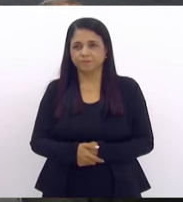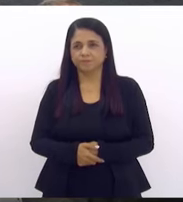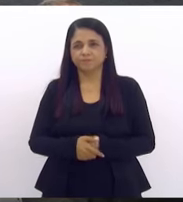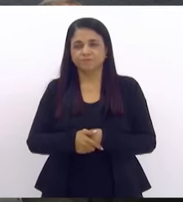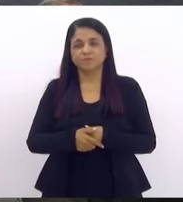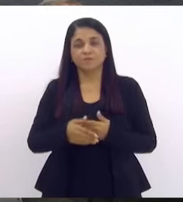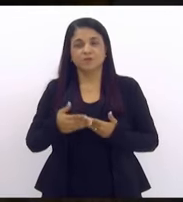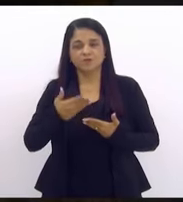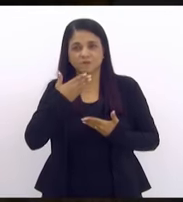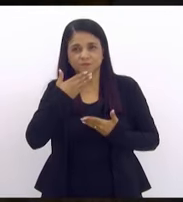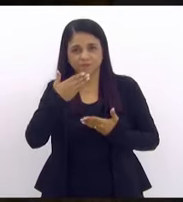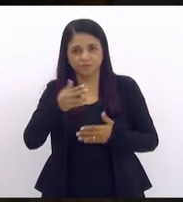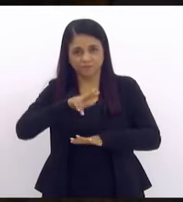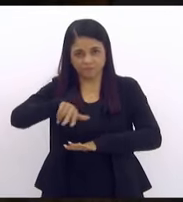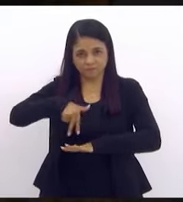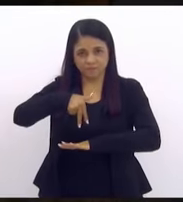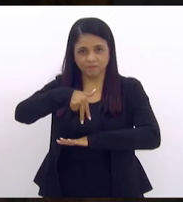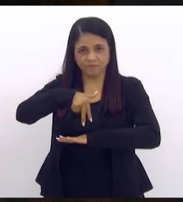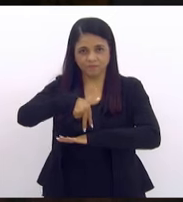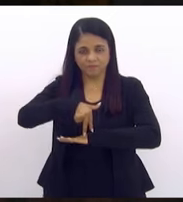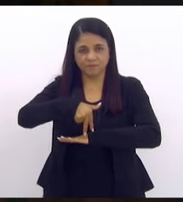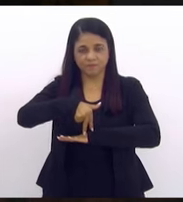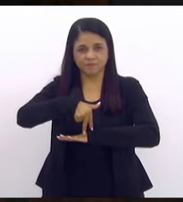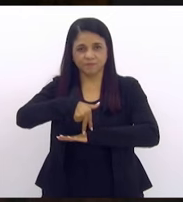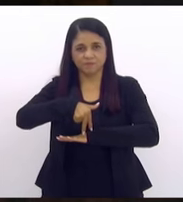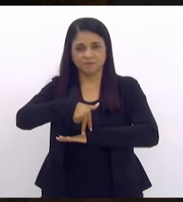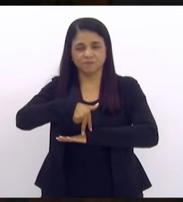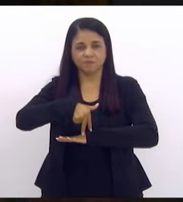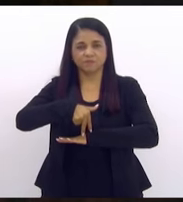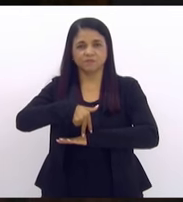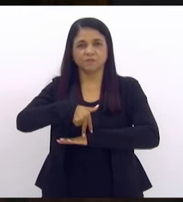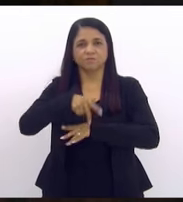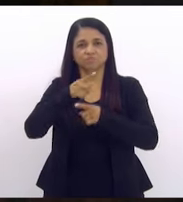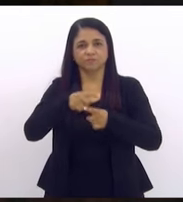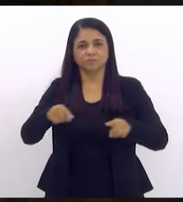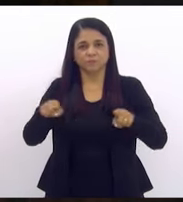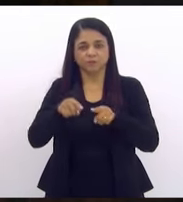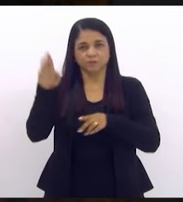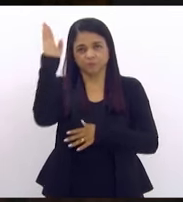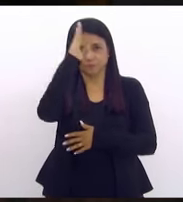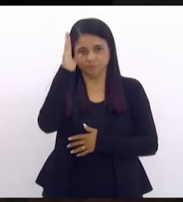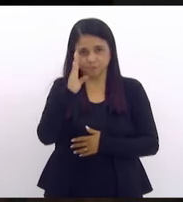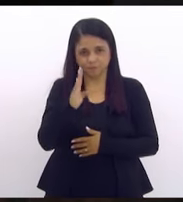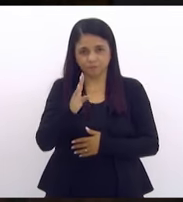Solicito a todos que se coloquem em posição de respeito para ouvirmos o hino